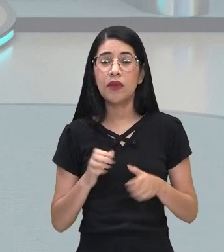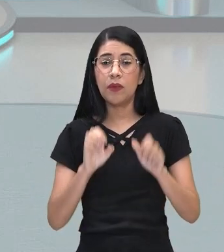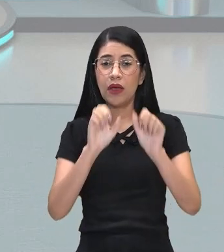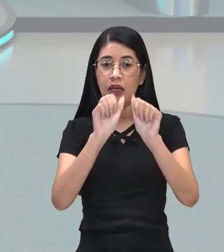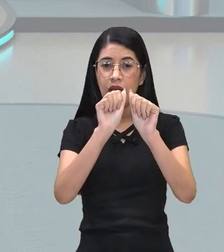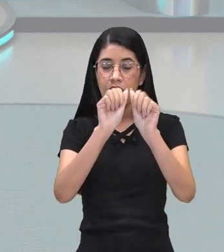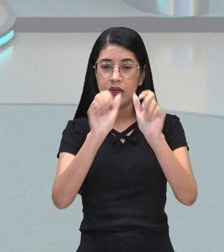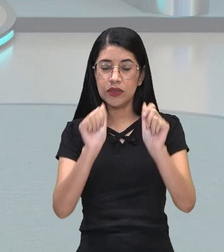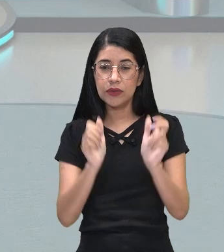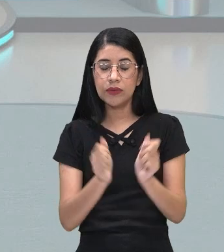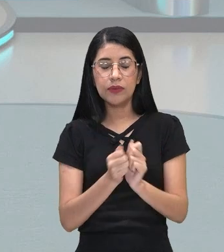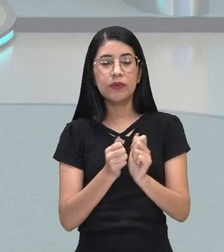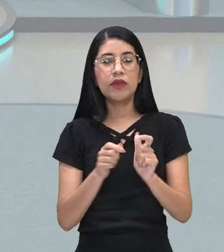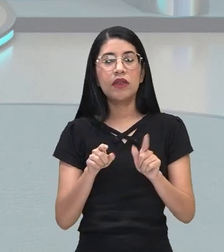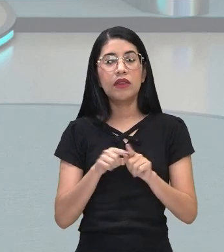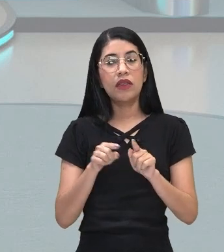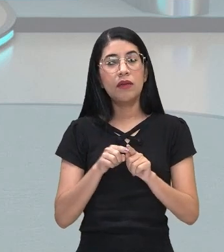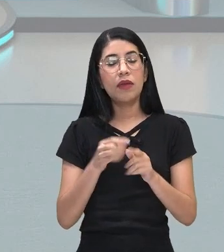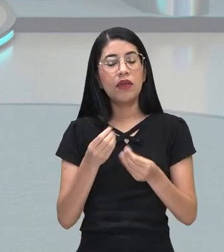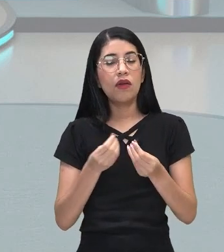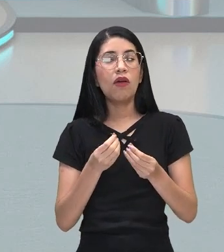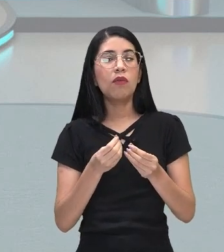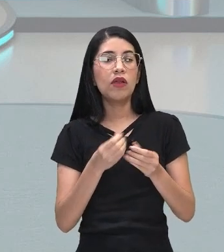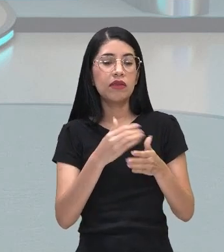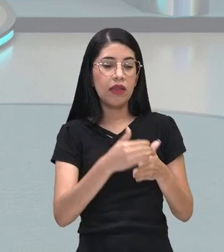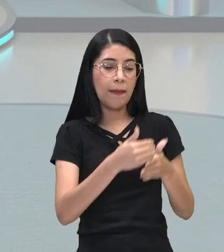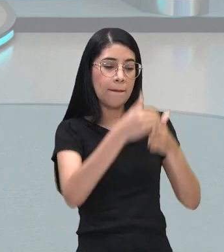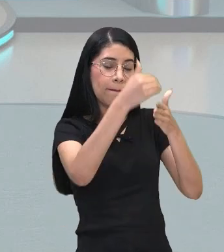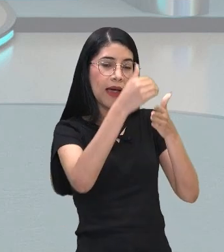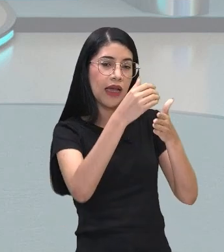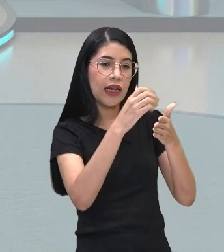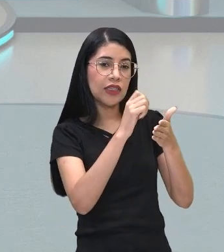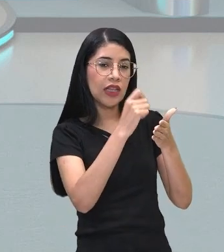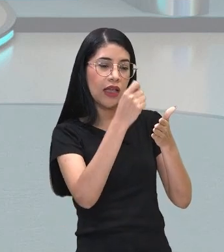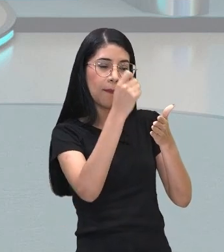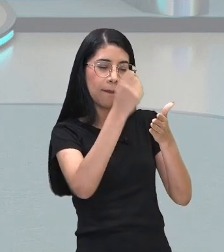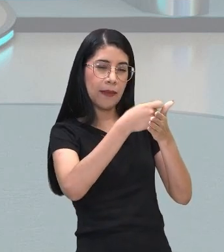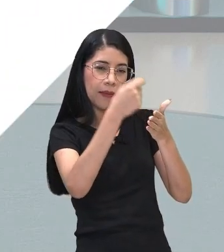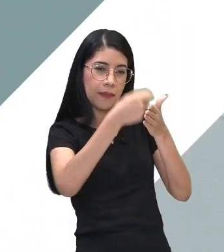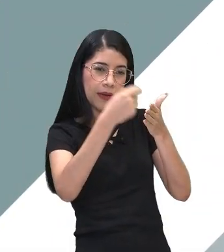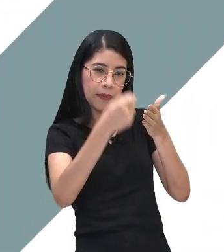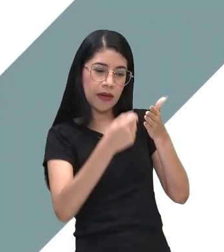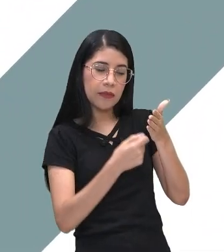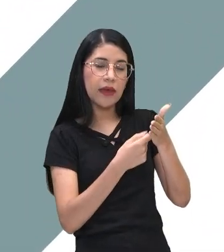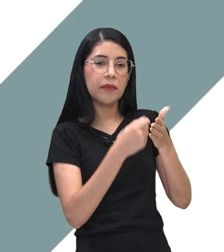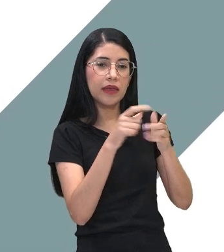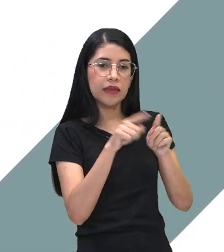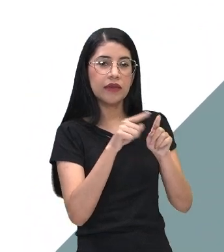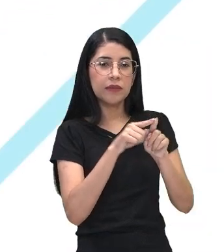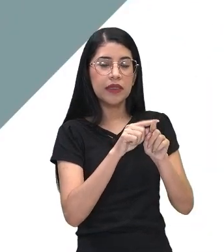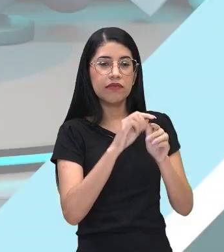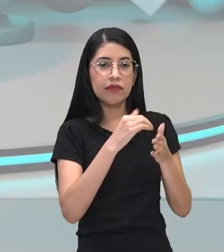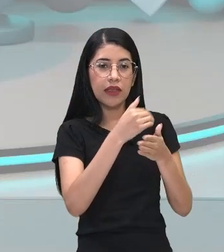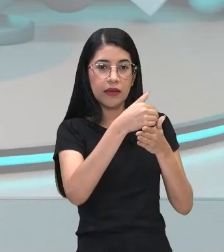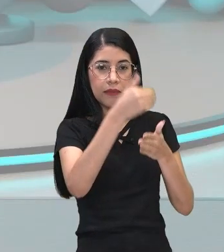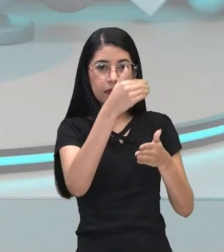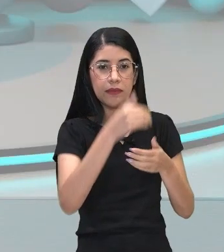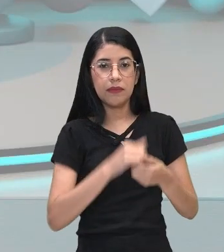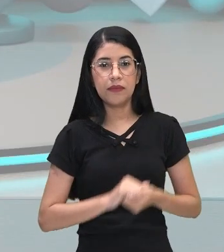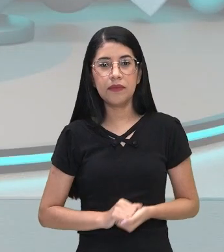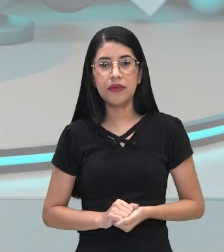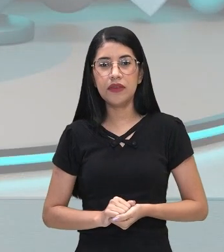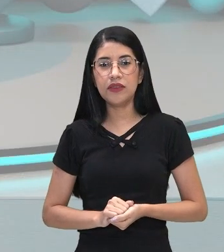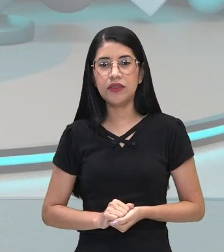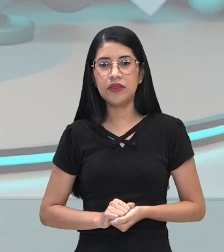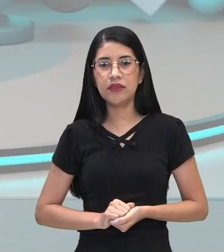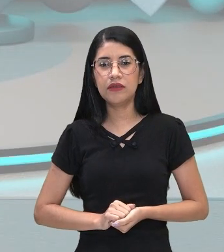esculturas também eram esculpidas nas paredes das catedrais góticas. Nós temos também